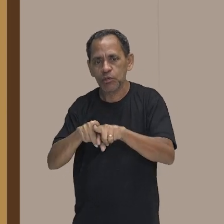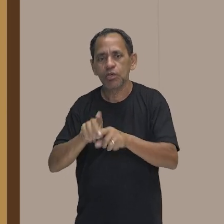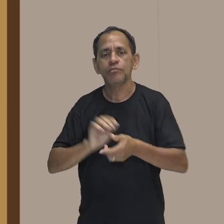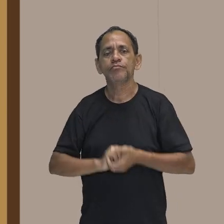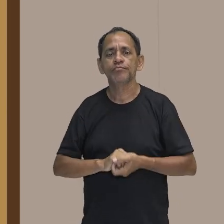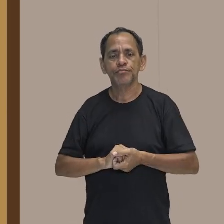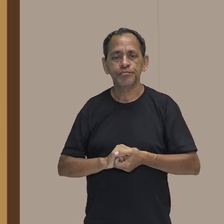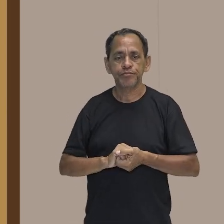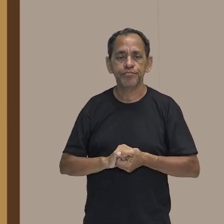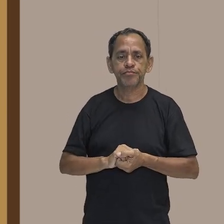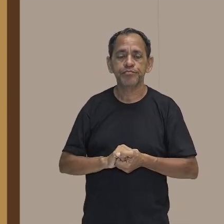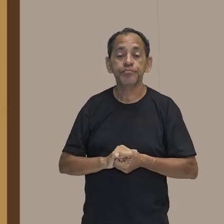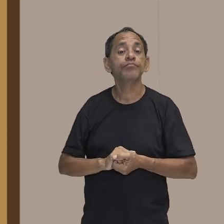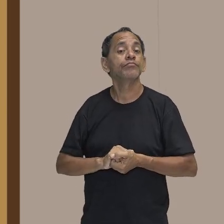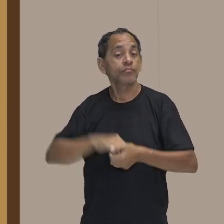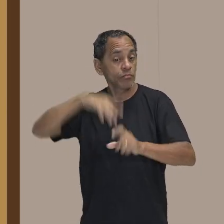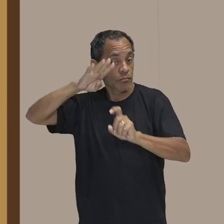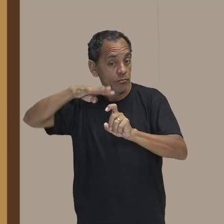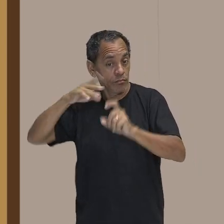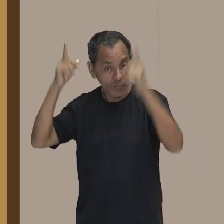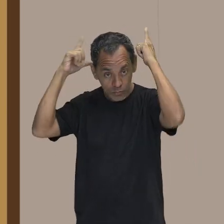que o Teseu